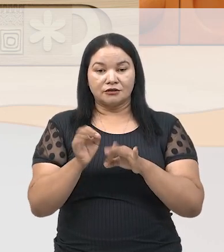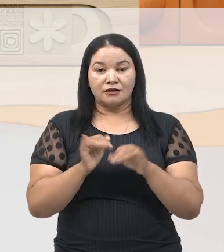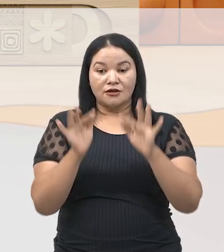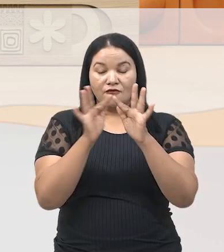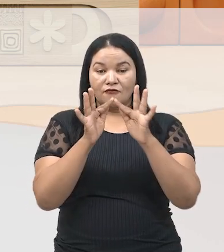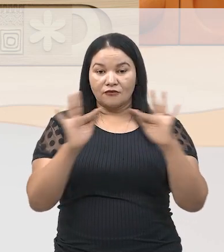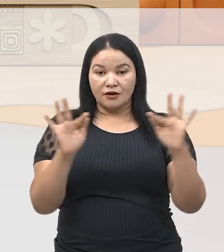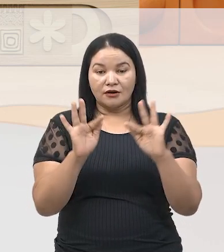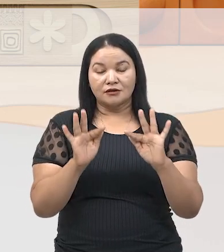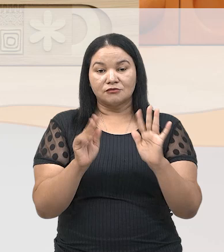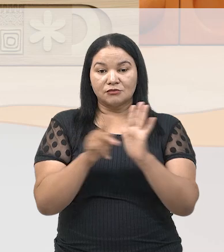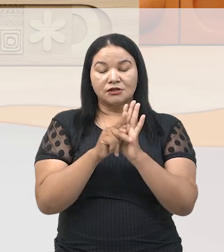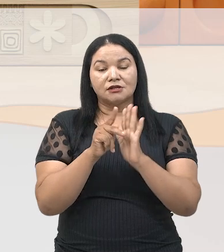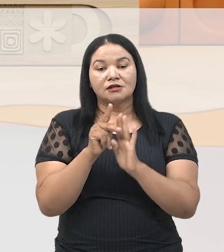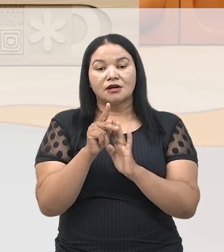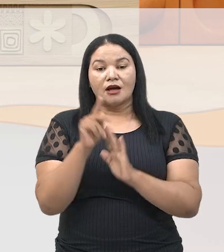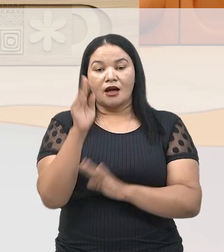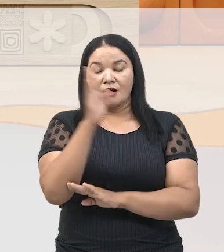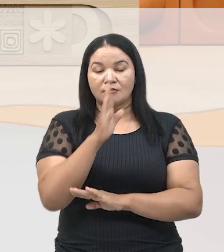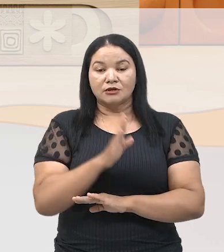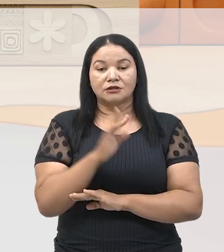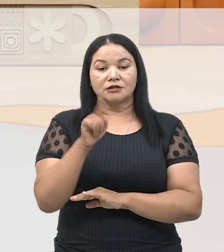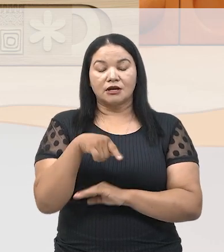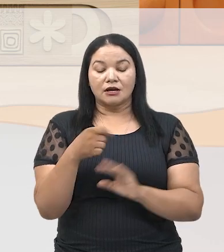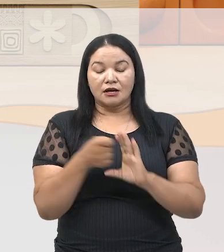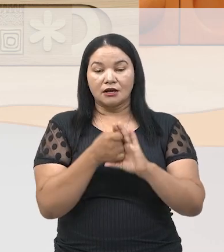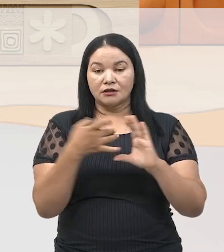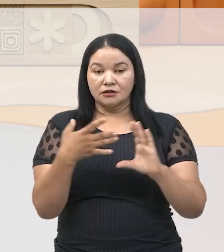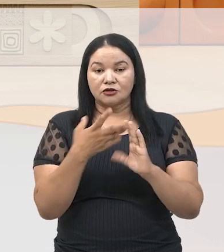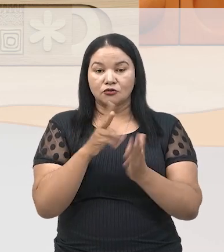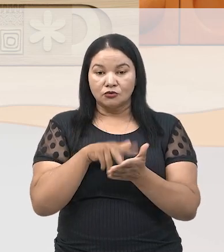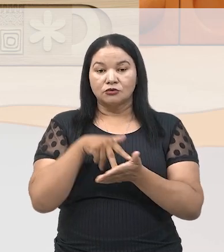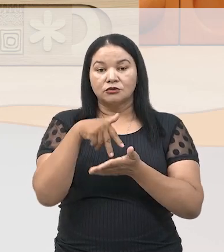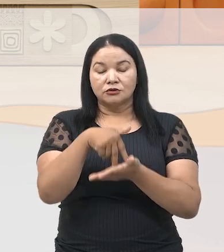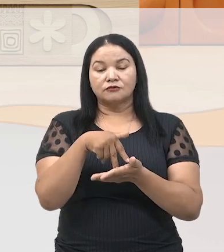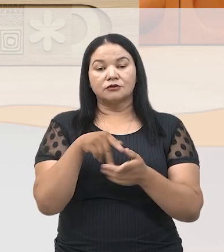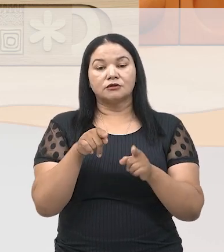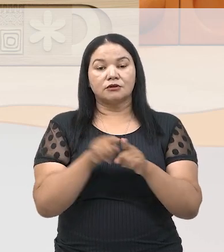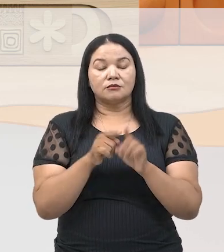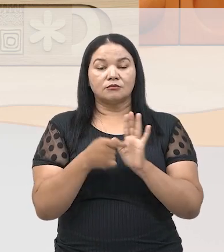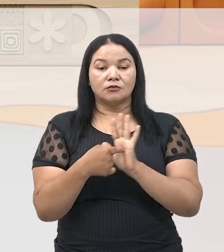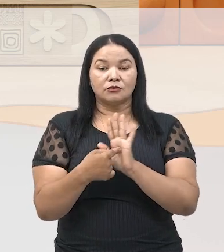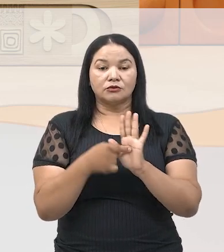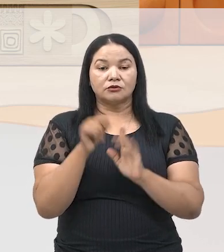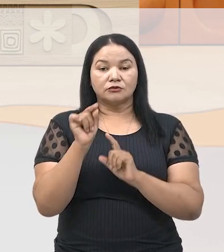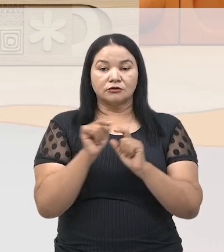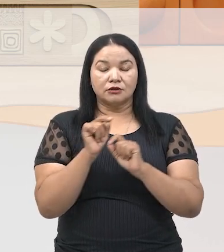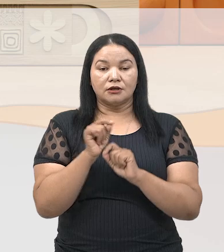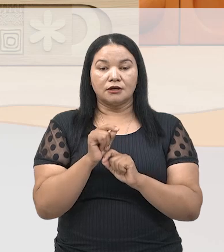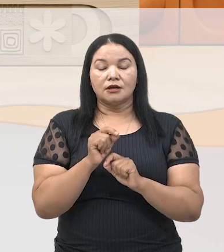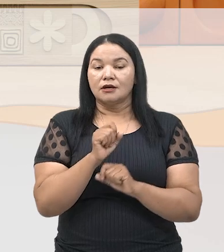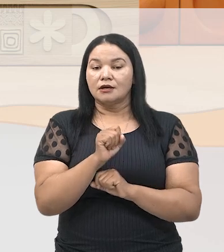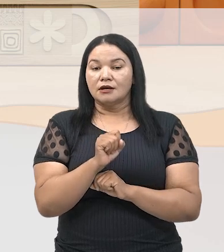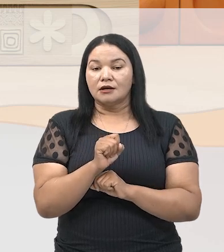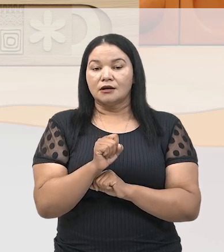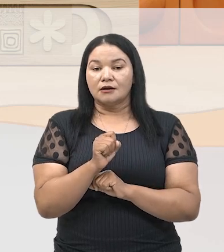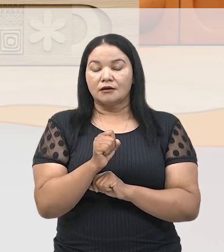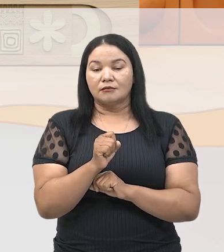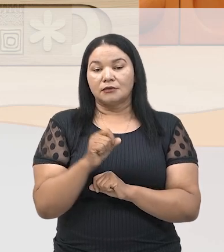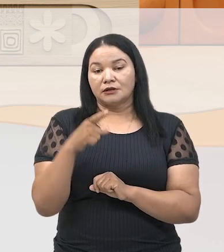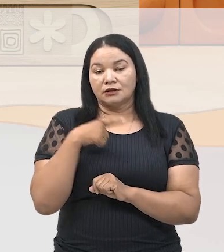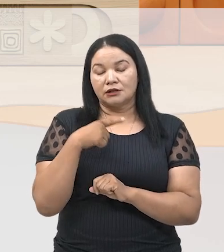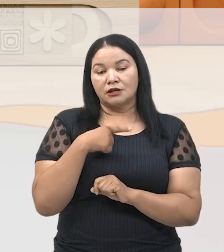nossa bandeira, né, ela é ali uma característica positivista em que mostra que para se haver